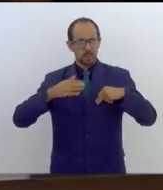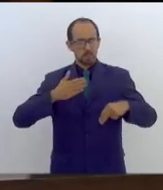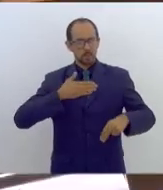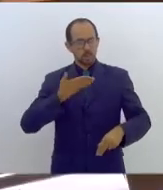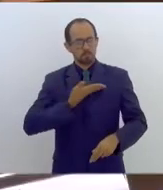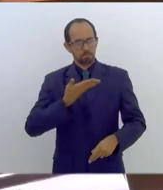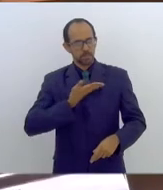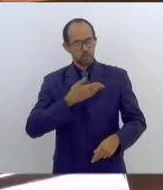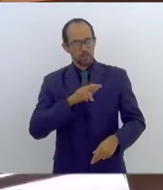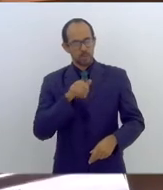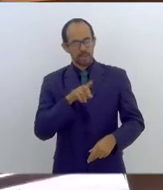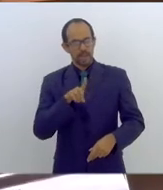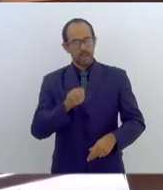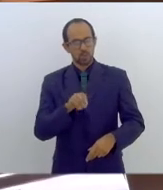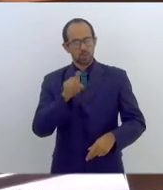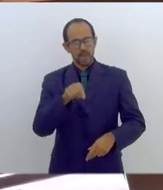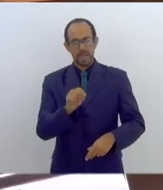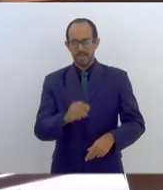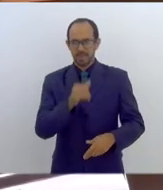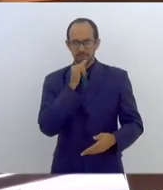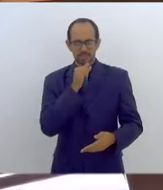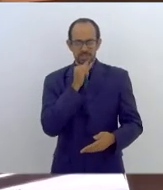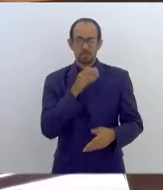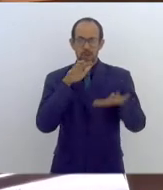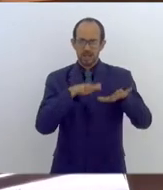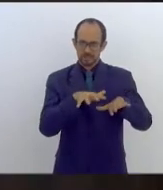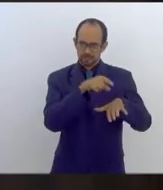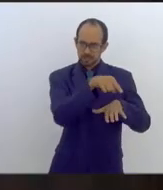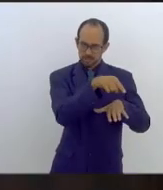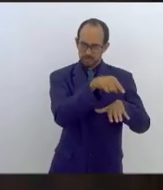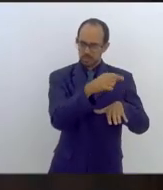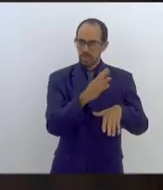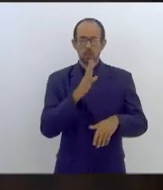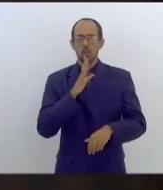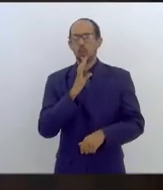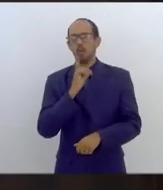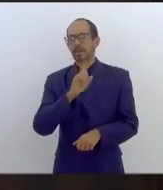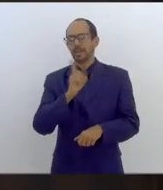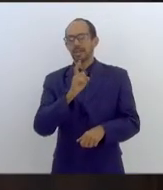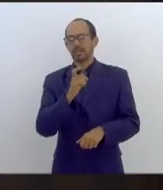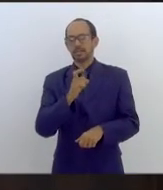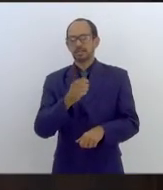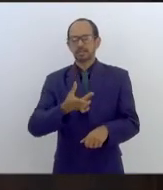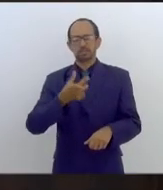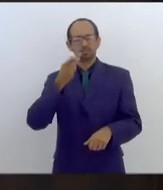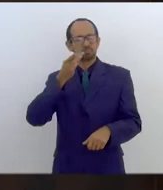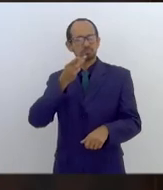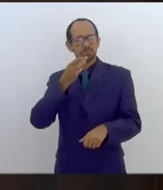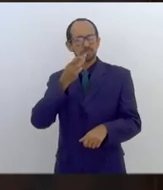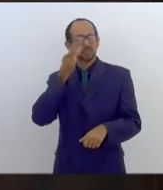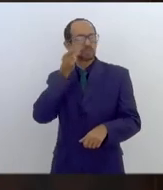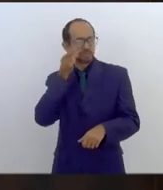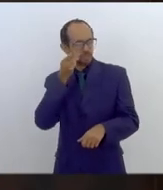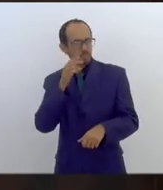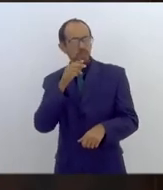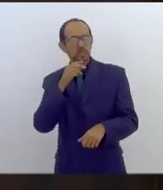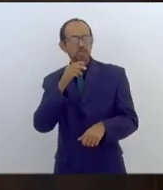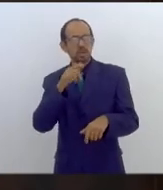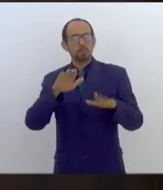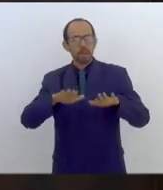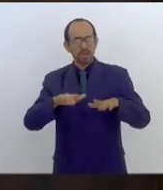daqueles exemplos para aqueles aqueles que não conhecem tão próximamente embora que a maioria eu acho que